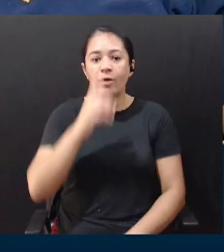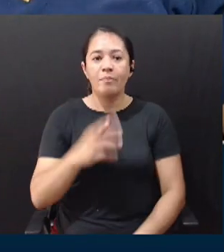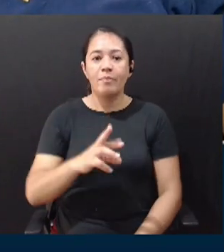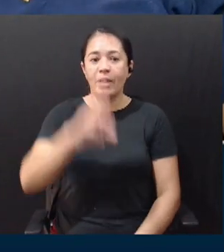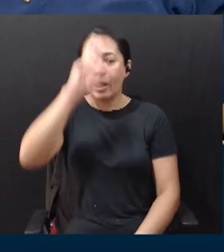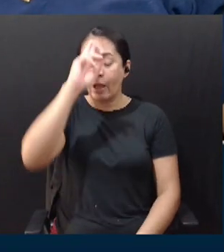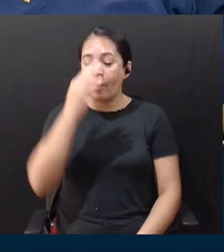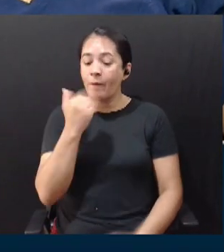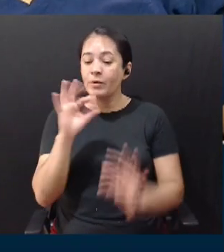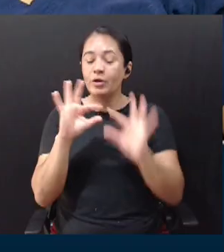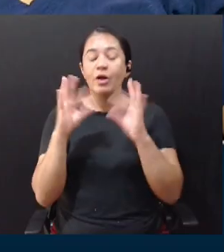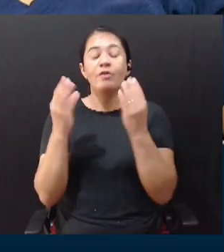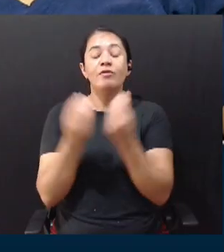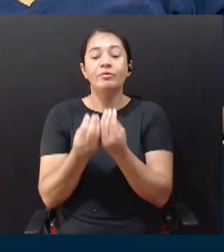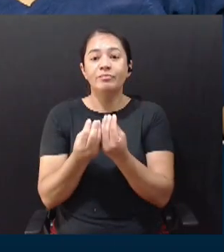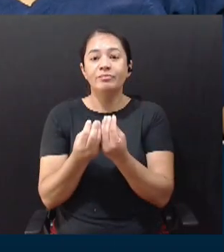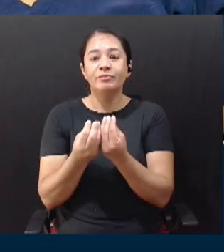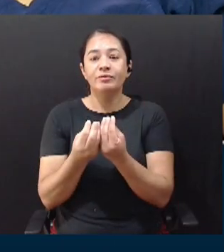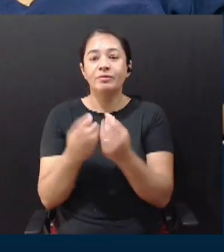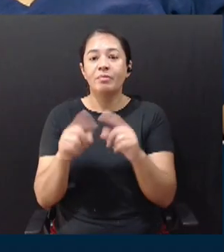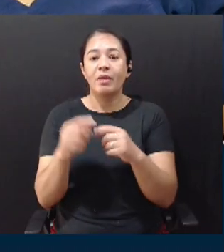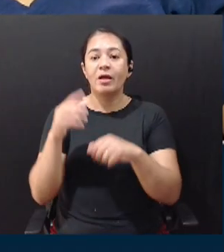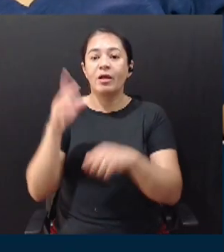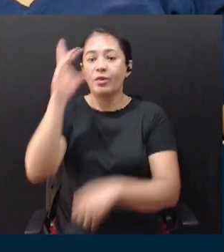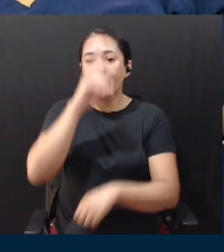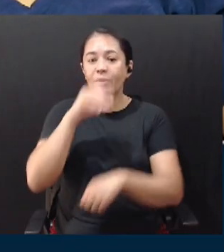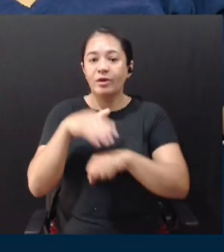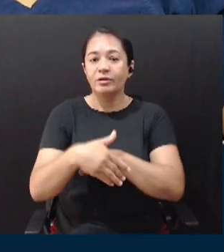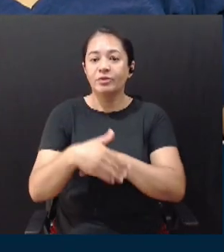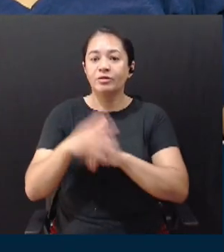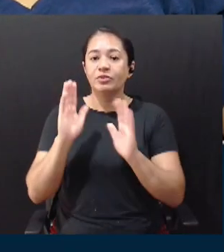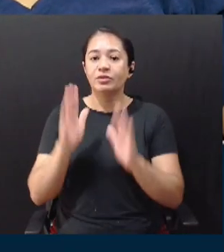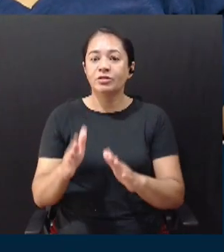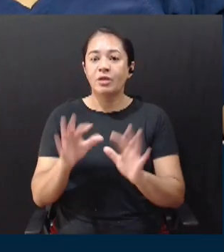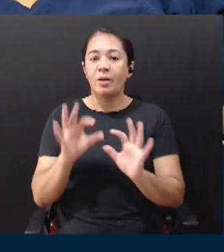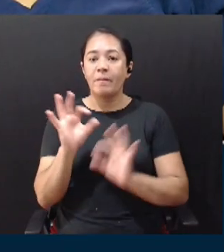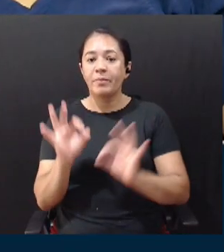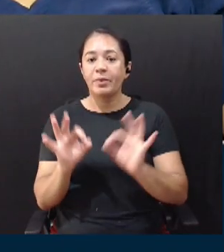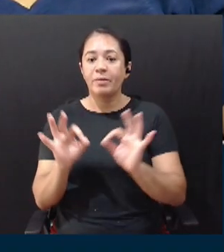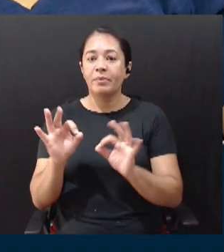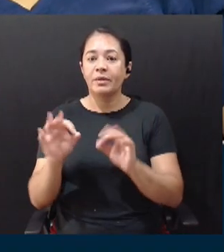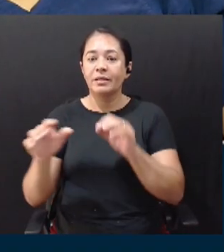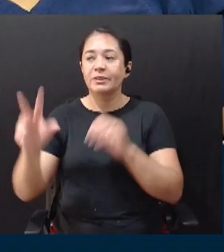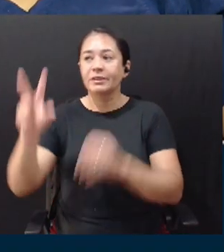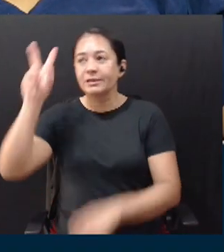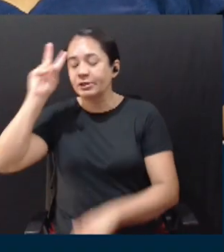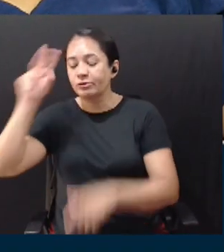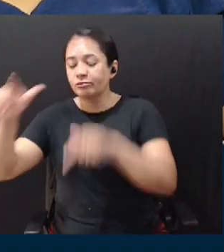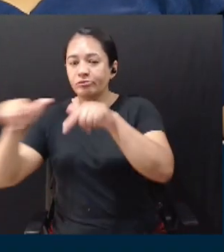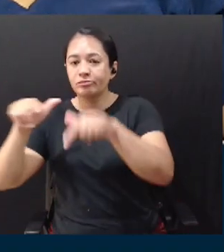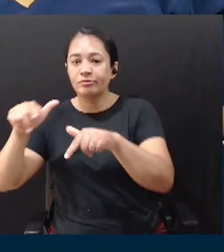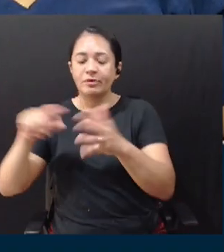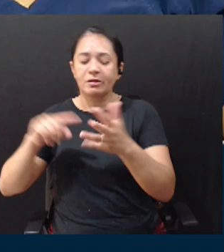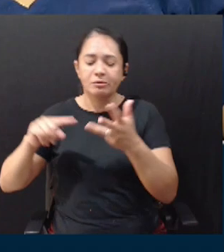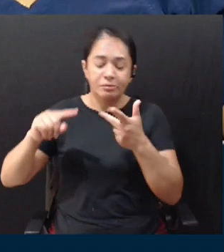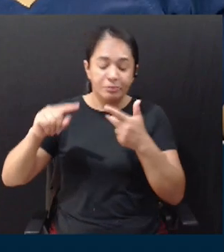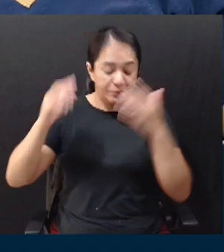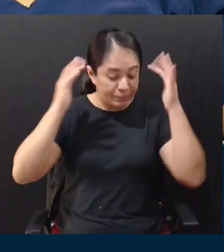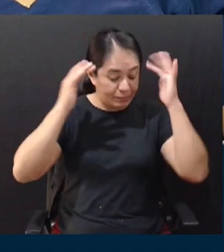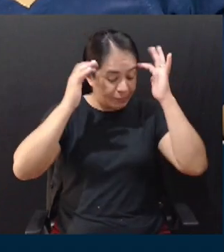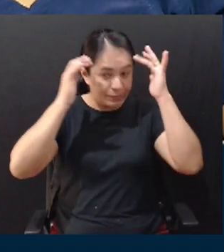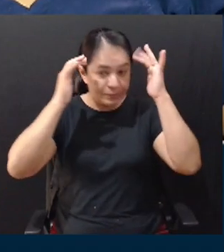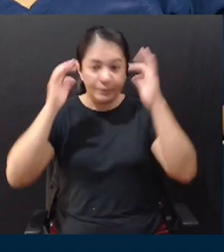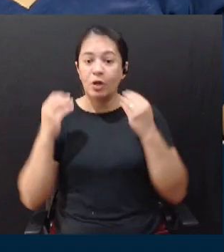e aí no domingo à noite eu já estou já me preparando para trabalhar na segunda-feira e vem todo aquele turbilhão na minha cabeça. Isso